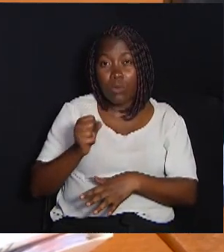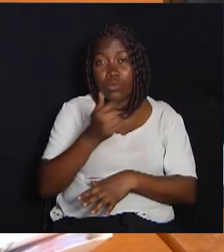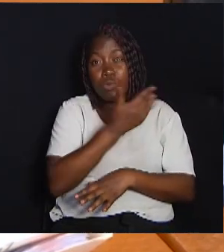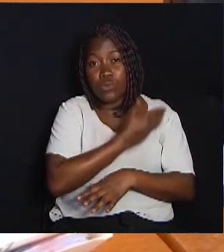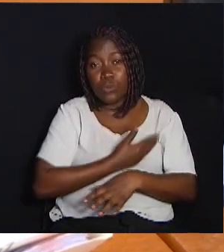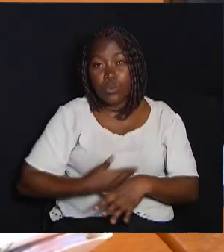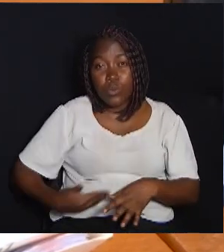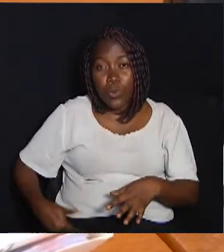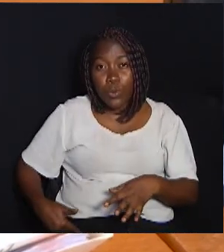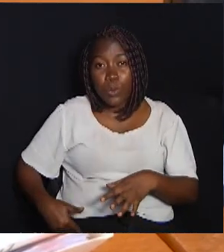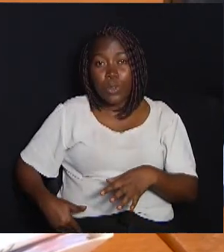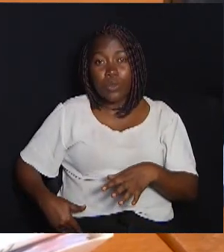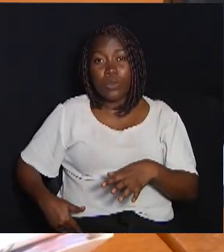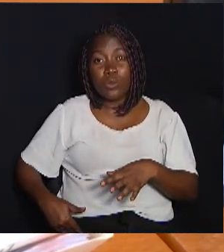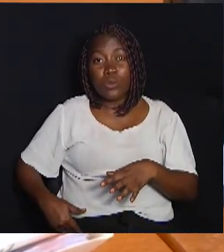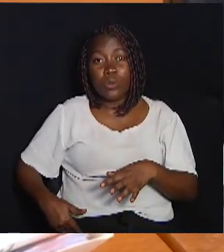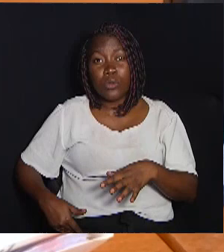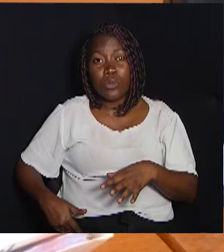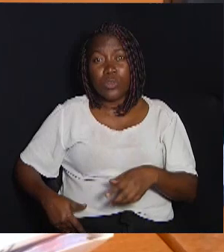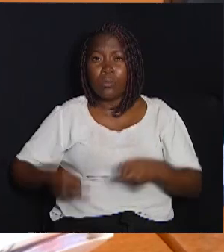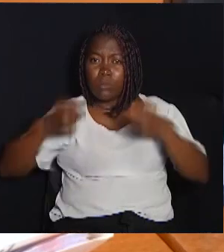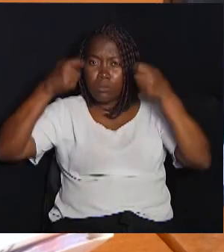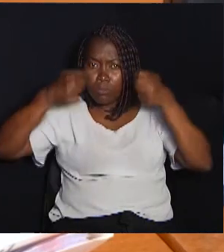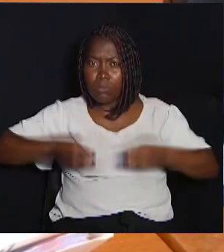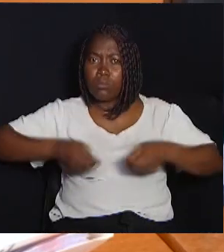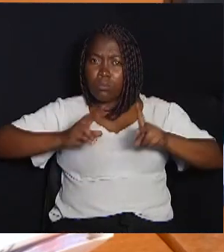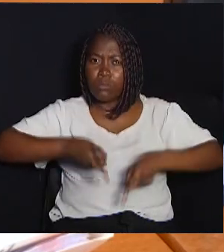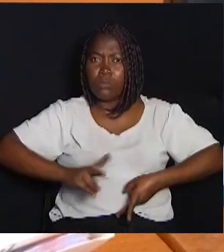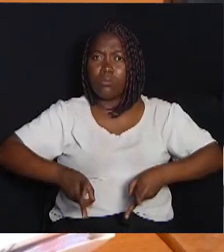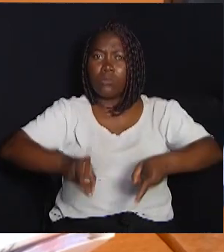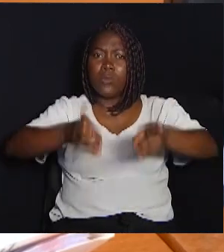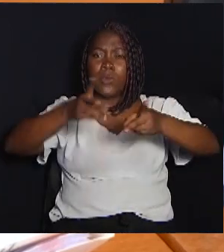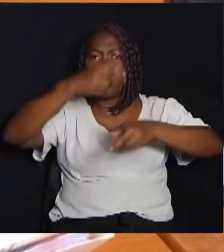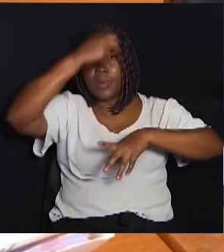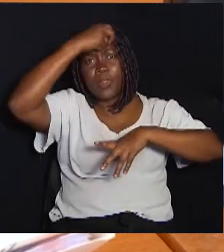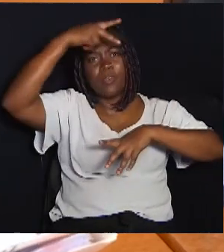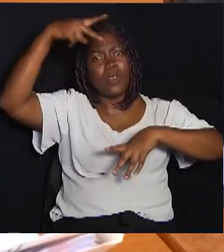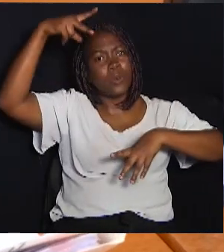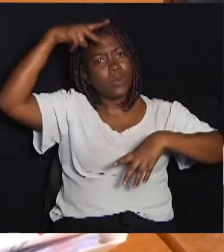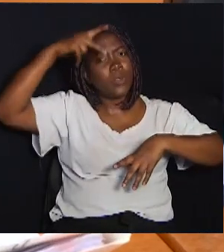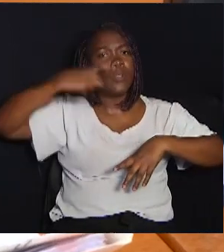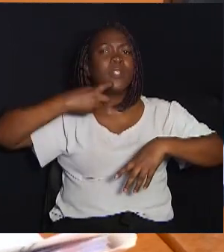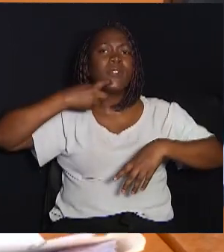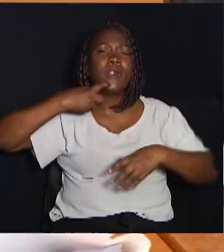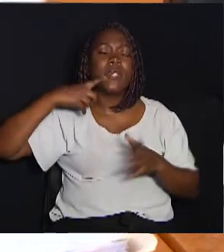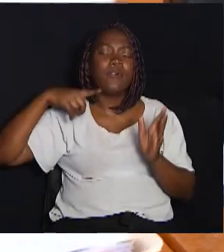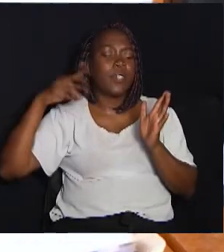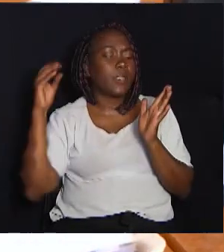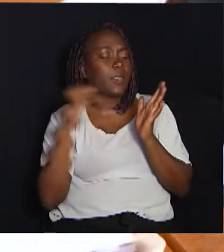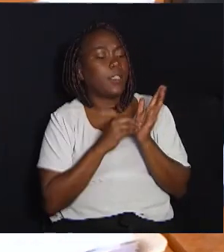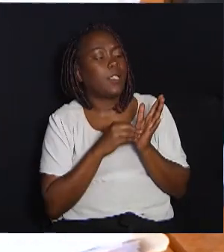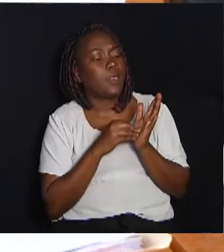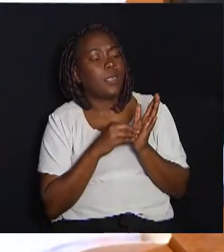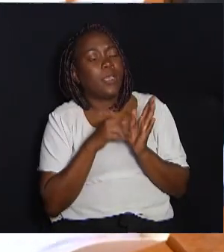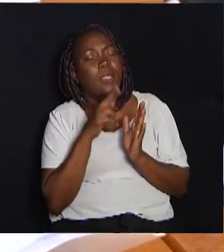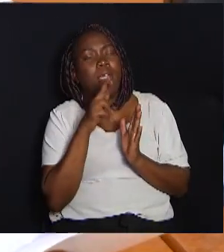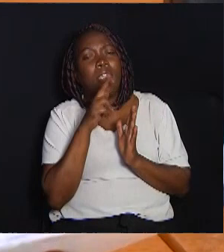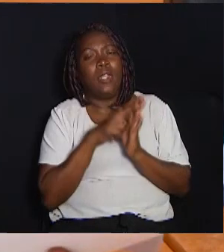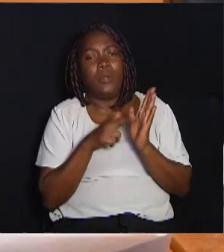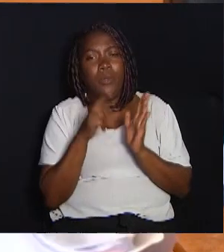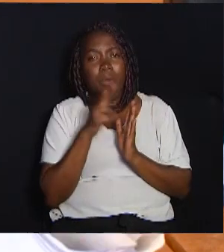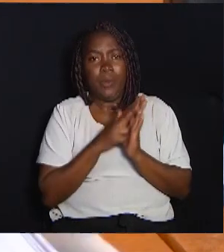de efetivo na Prefeitura Municipal de Campinas Esse foi dado o